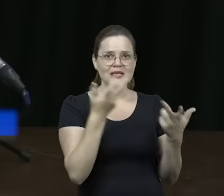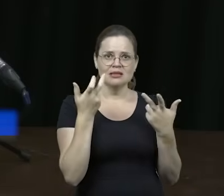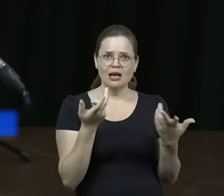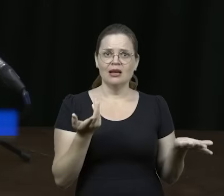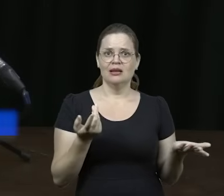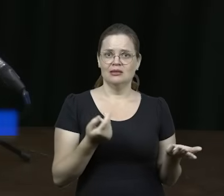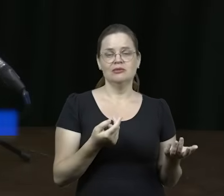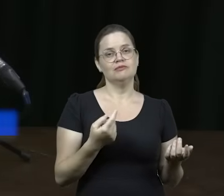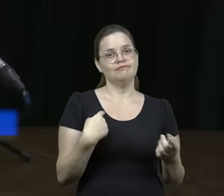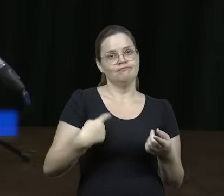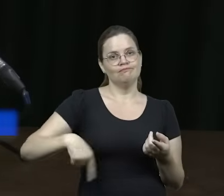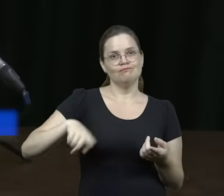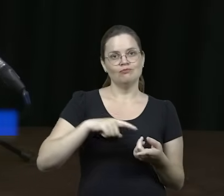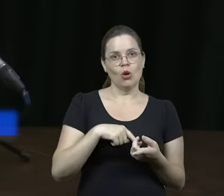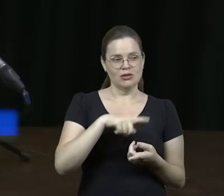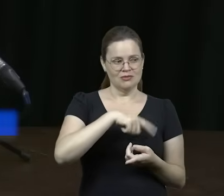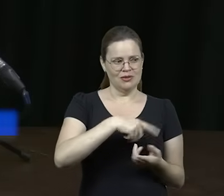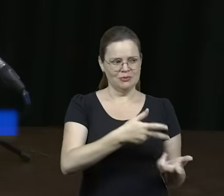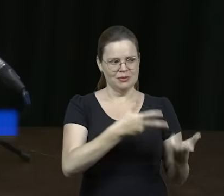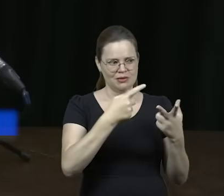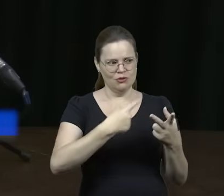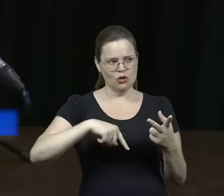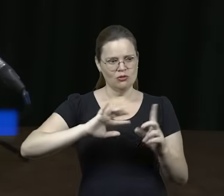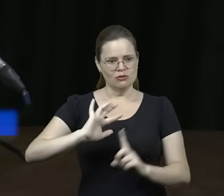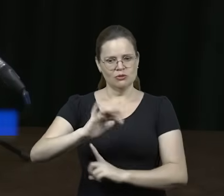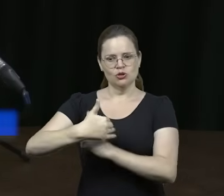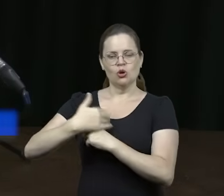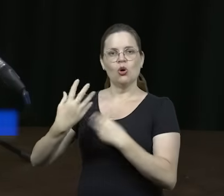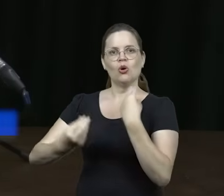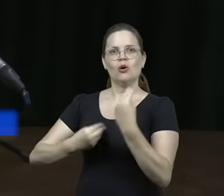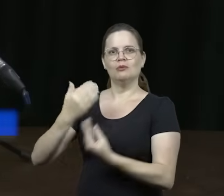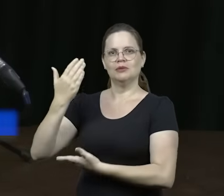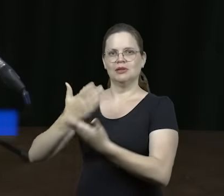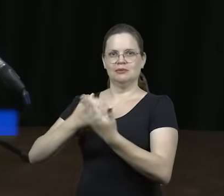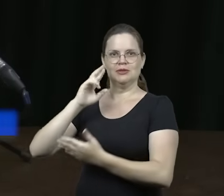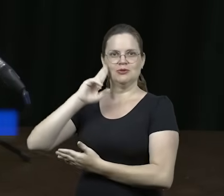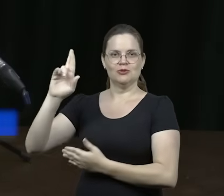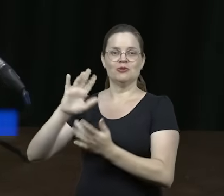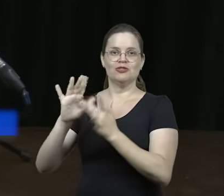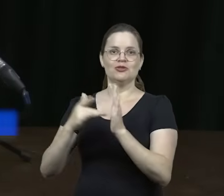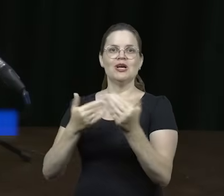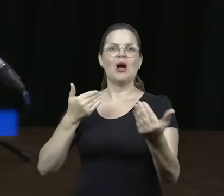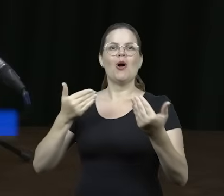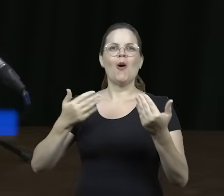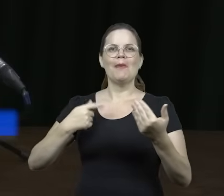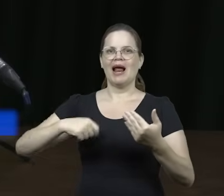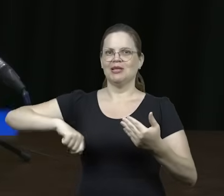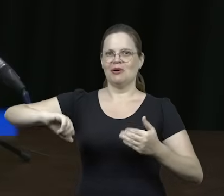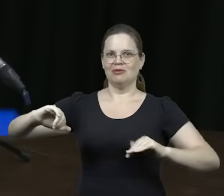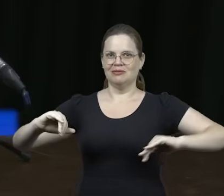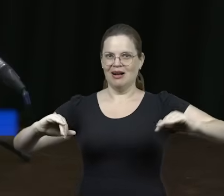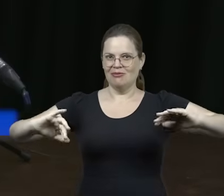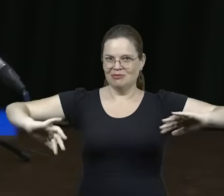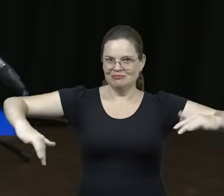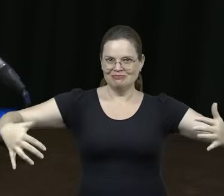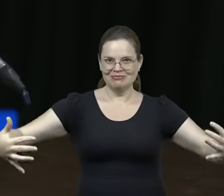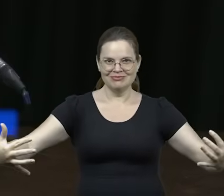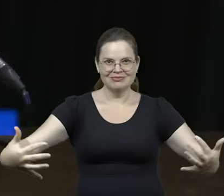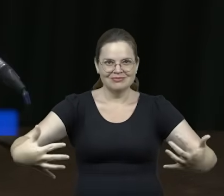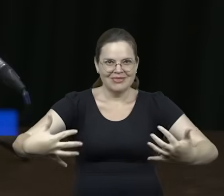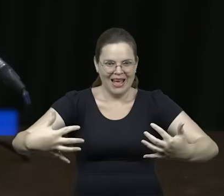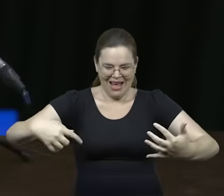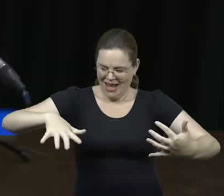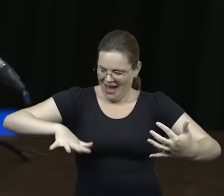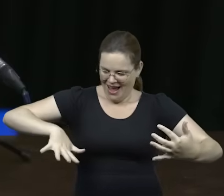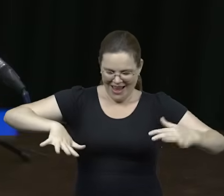perdurarem, nós precisamos nos refugiar à sombra das asas do Senhor, porque só nessa